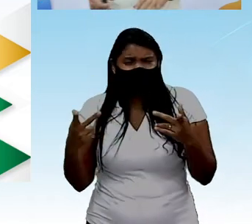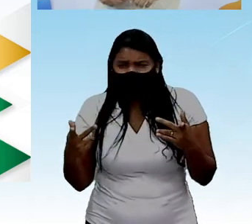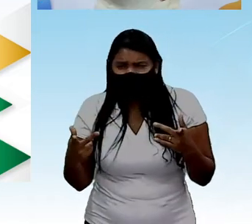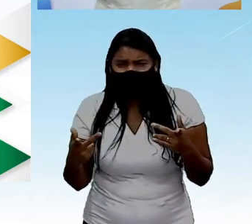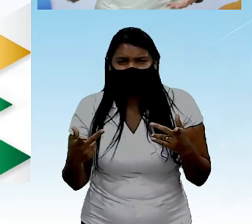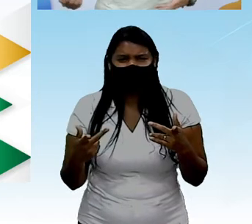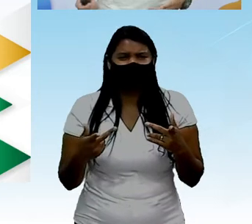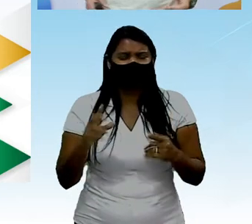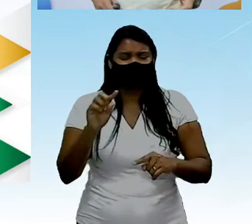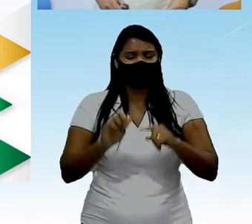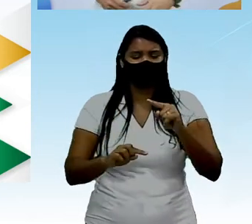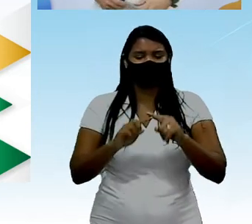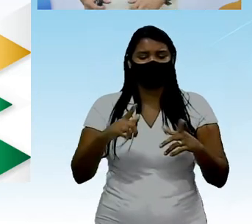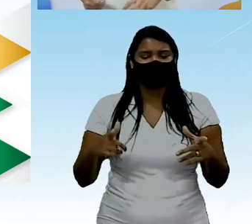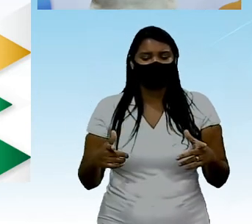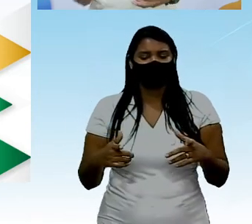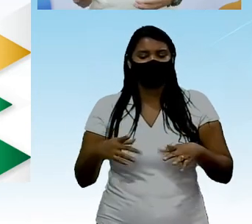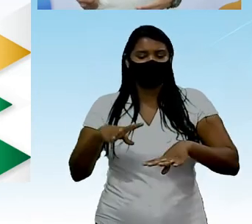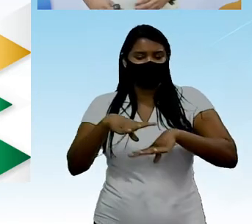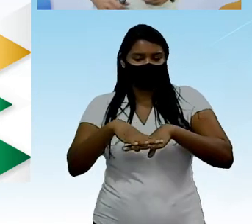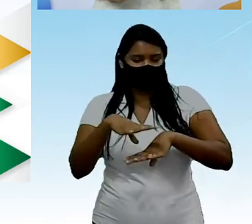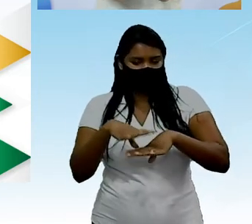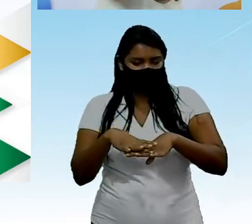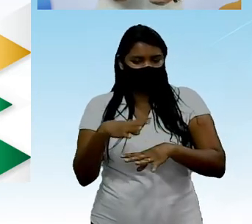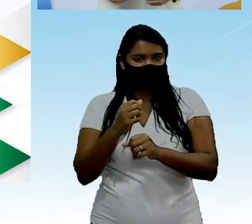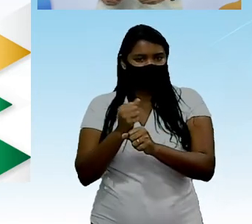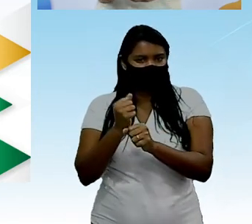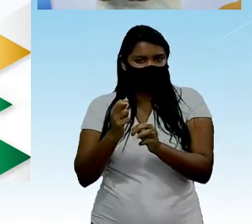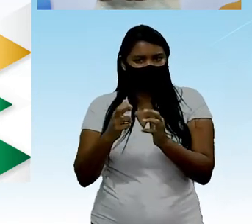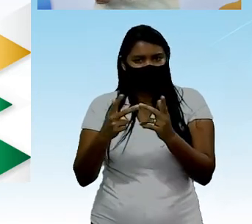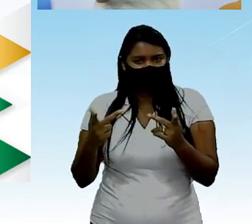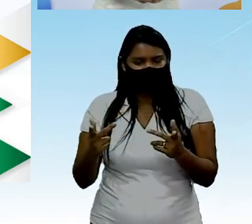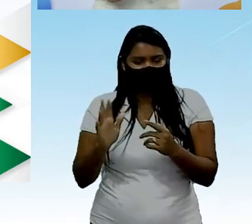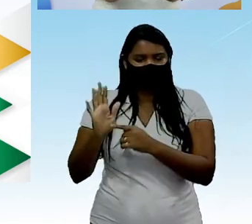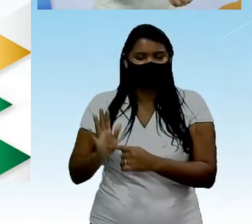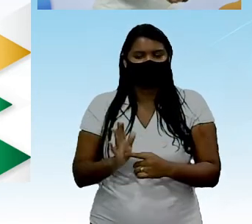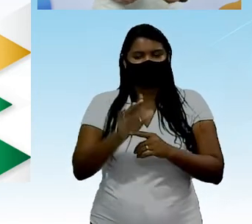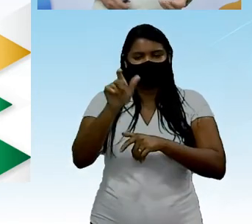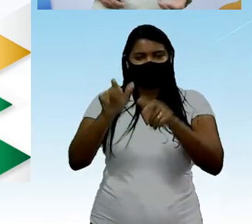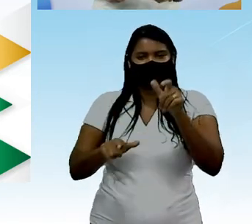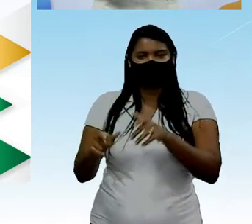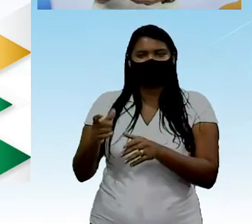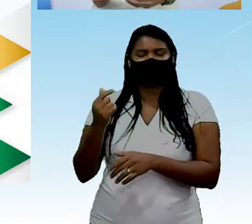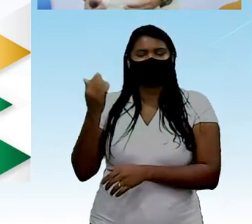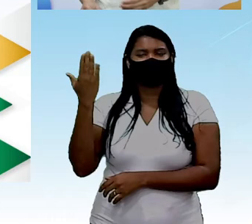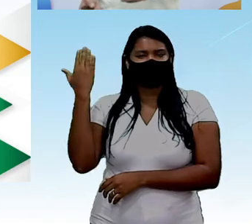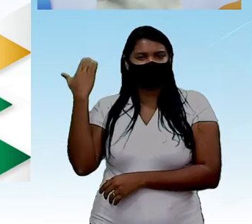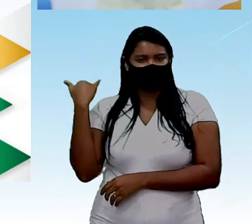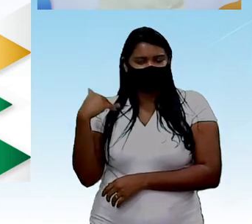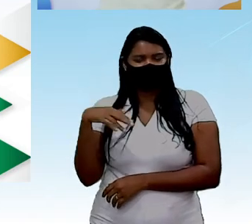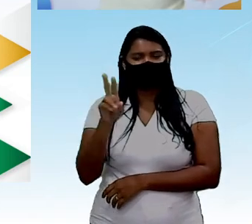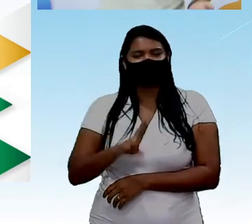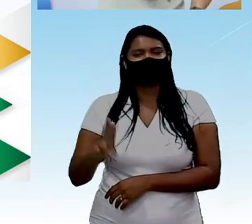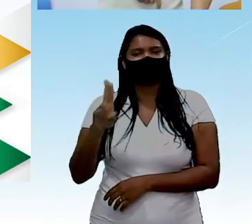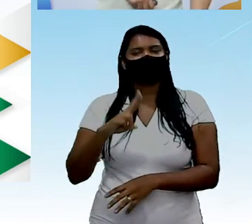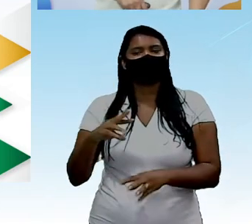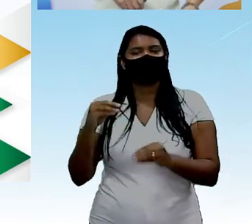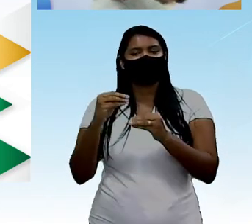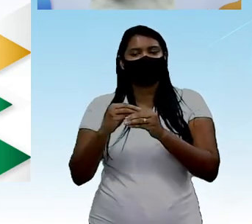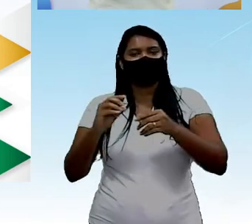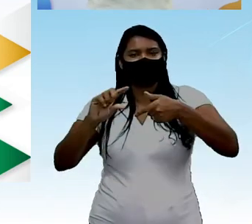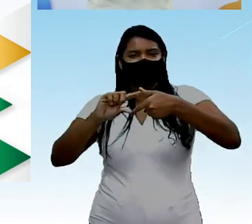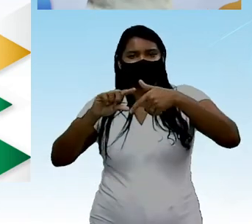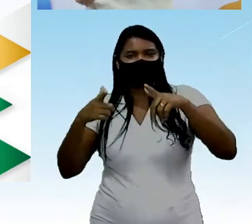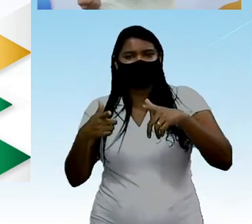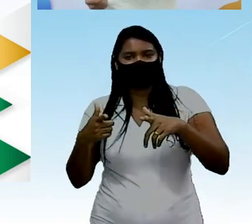de artefatos que mostram que as civilizações antigas usavam tanto a geometria